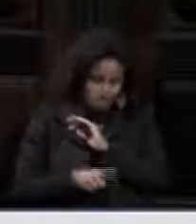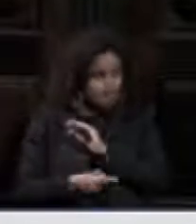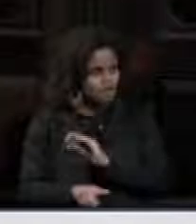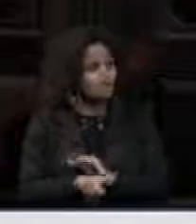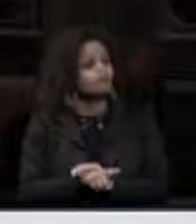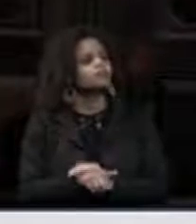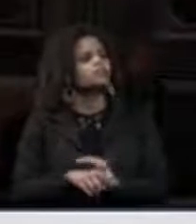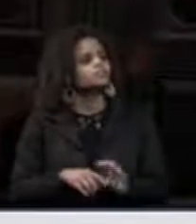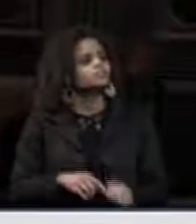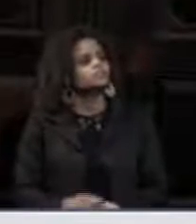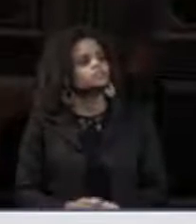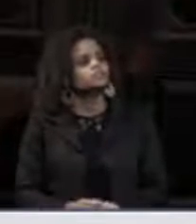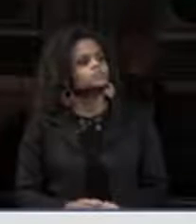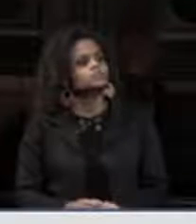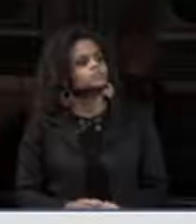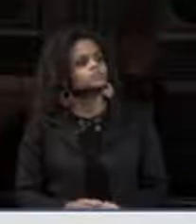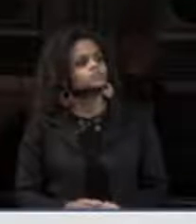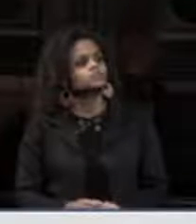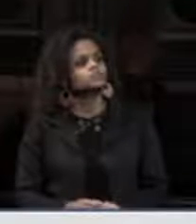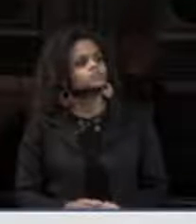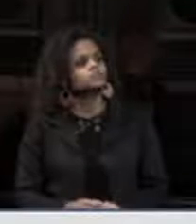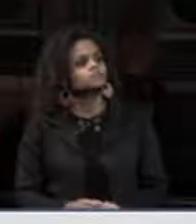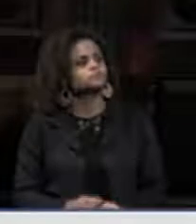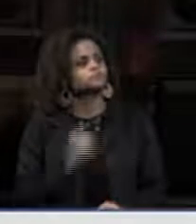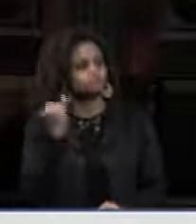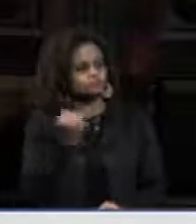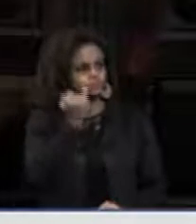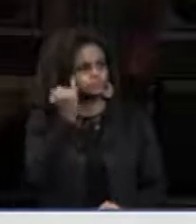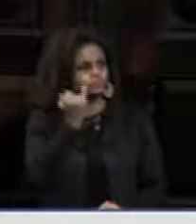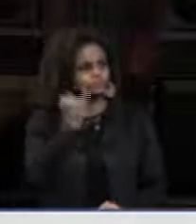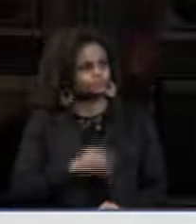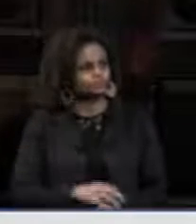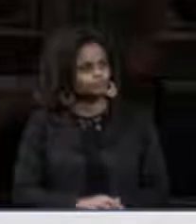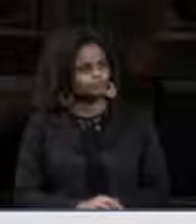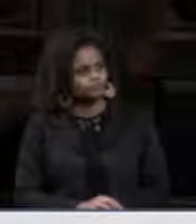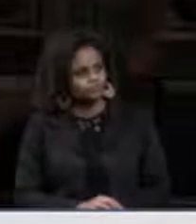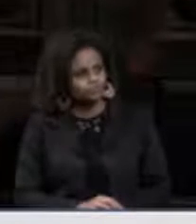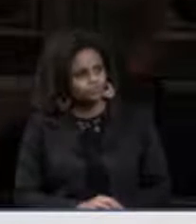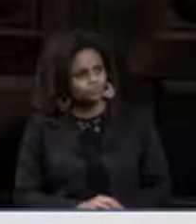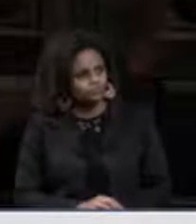que merece, e regimento essa revisão do